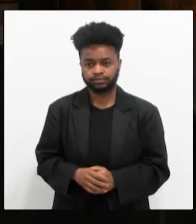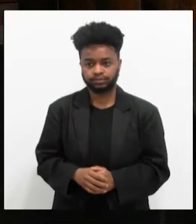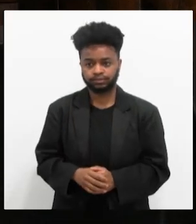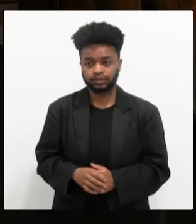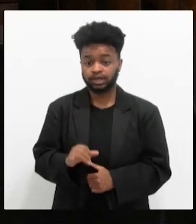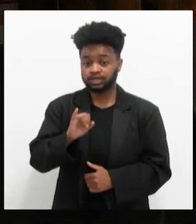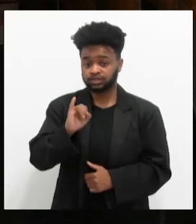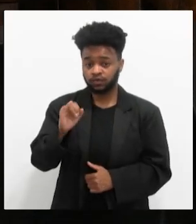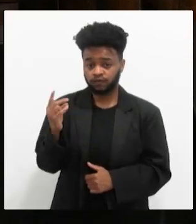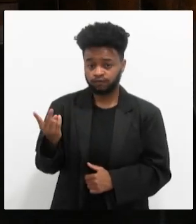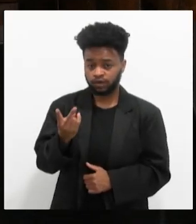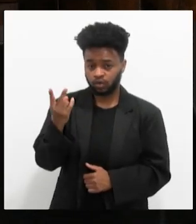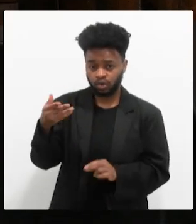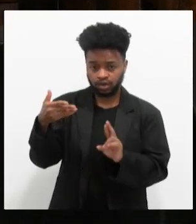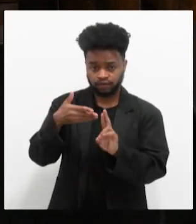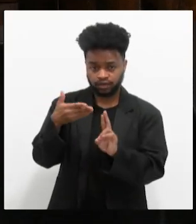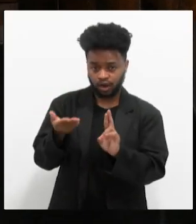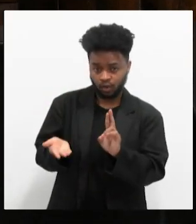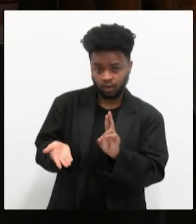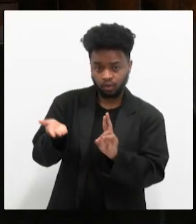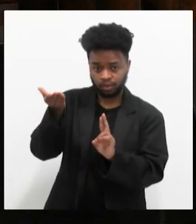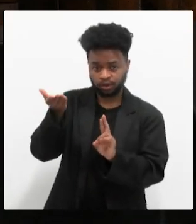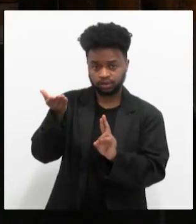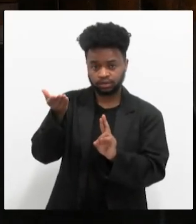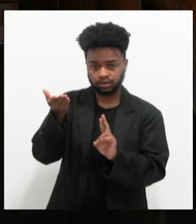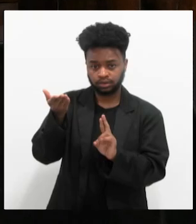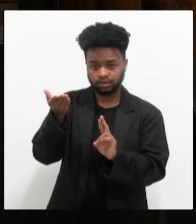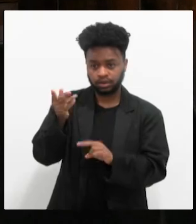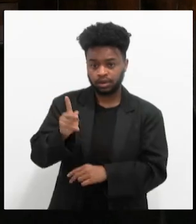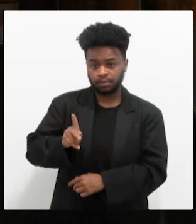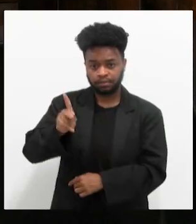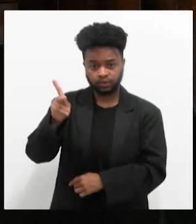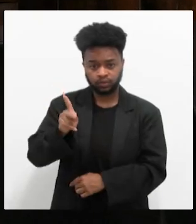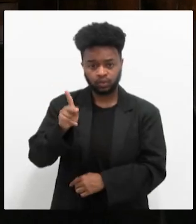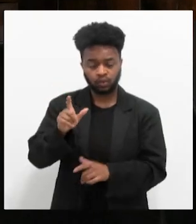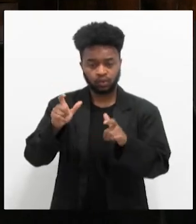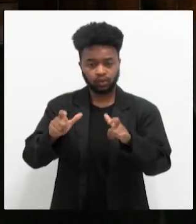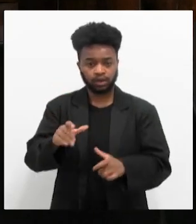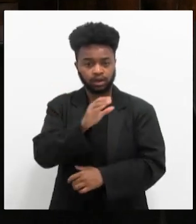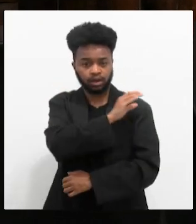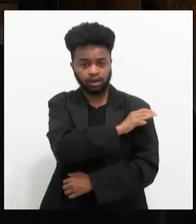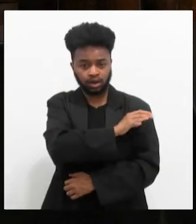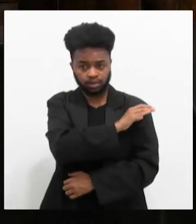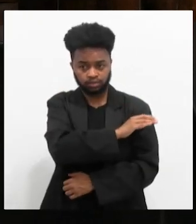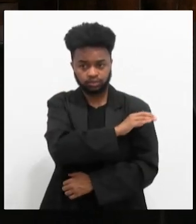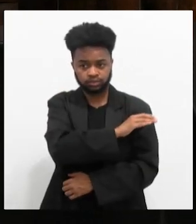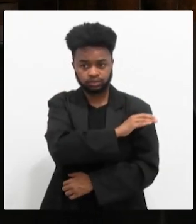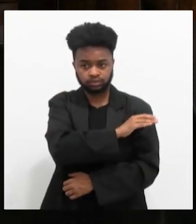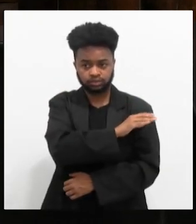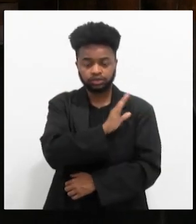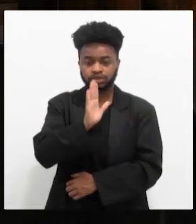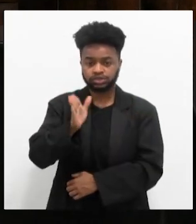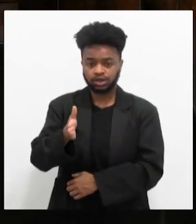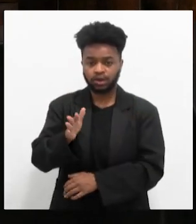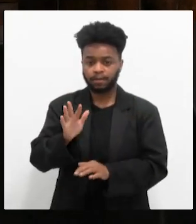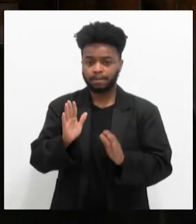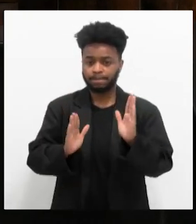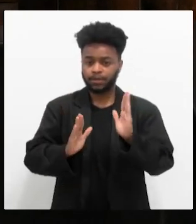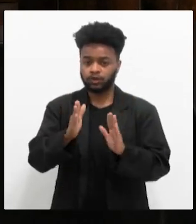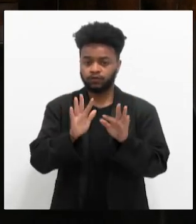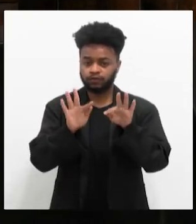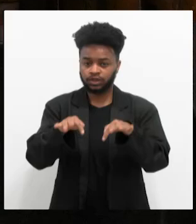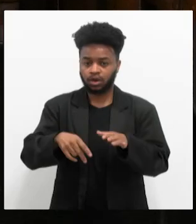preço de referência, o petróleo da bacia de Campos, que já está na sua fase final